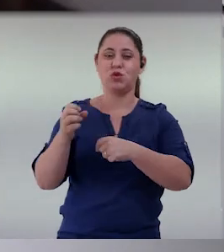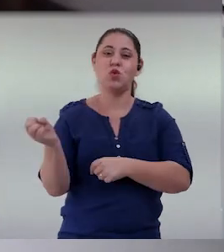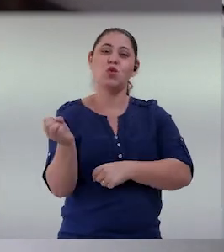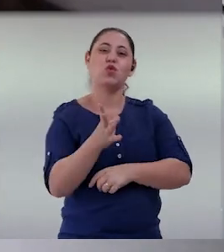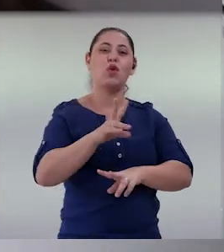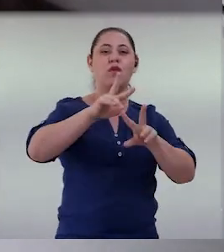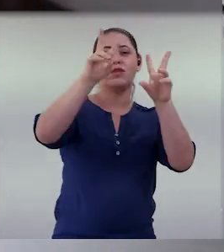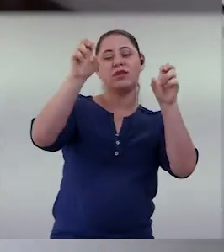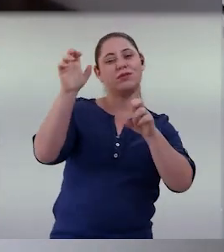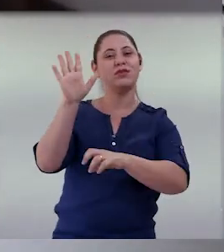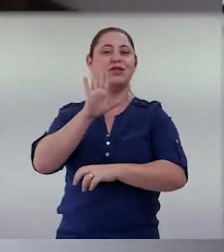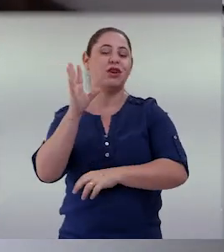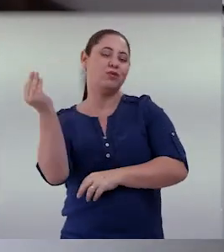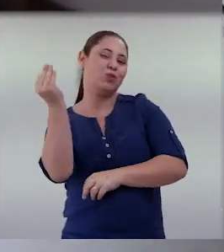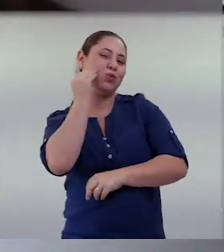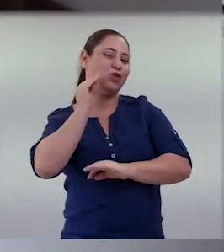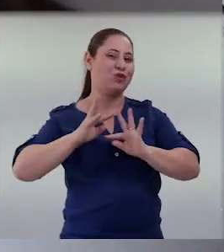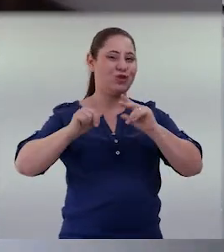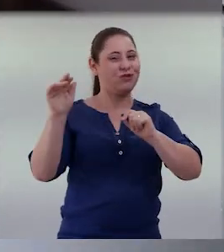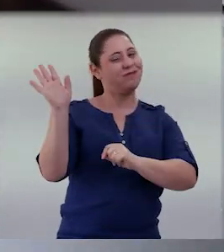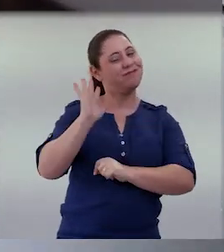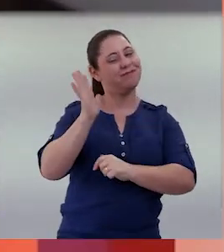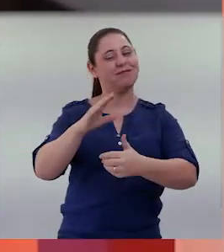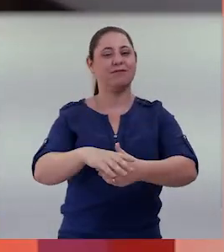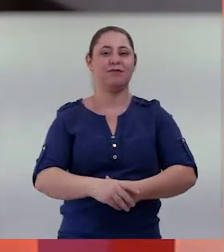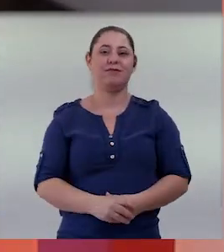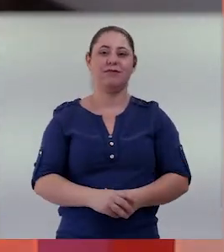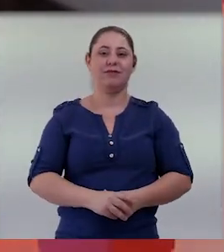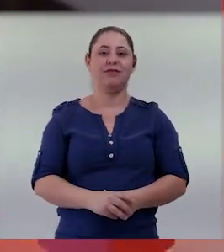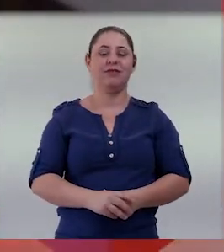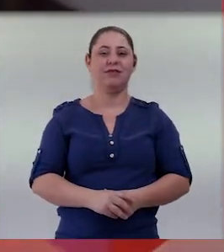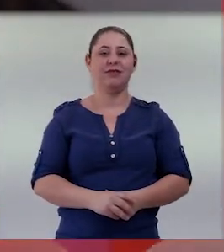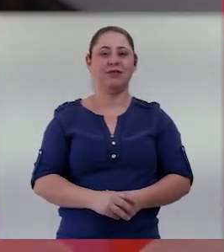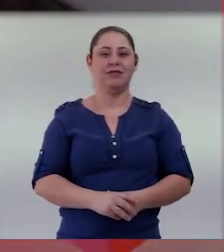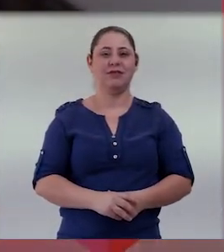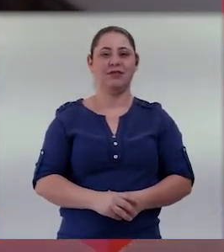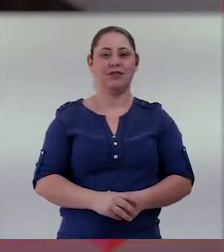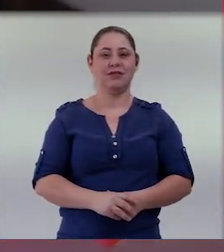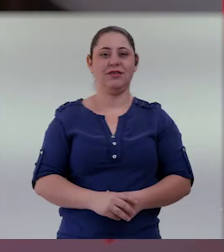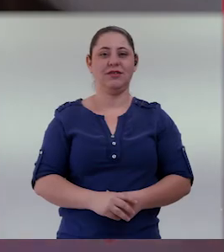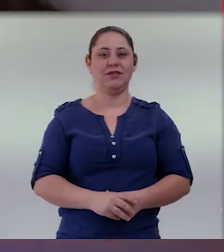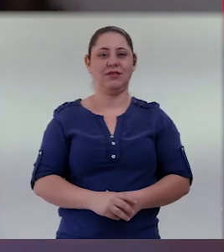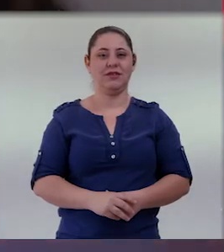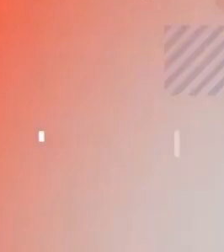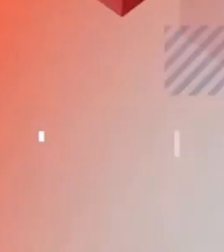do Sul. Voltamos em uma próxima edição com um novo tema. Até lá, um beijo para todo mundo. Tchau, tchau.